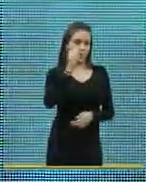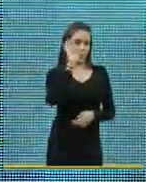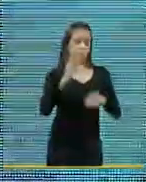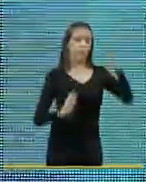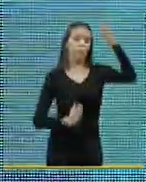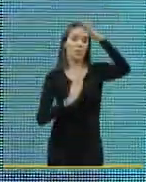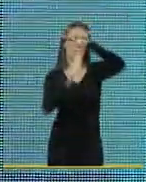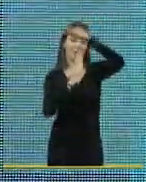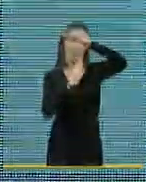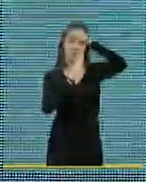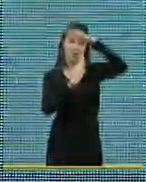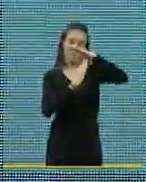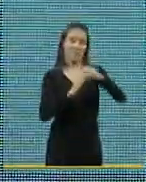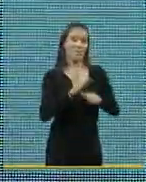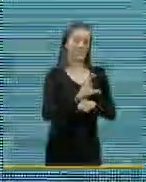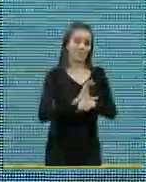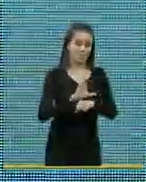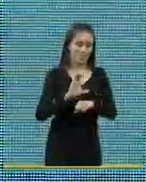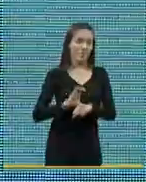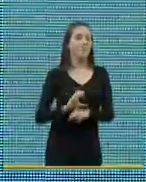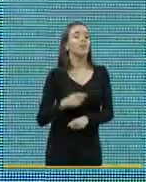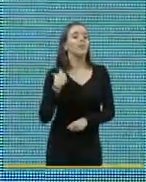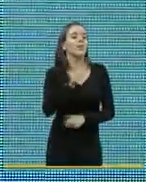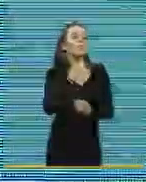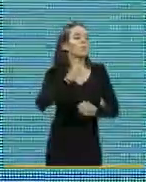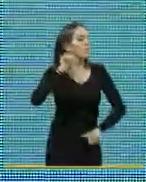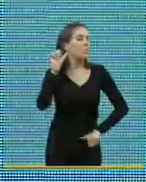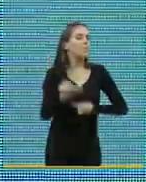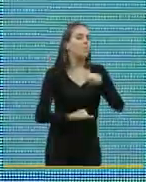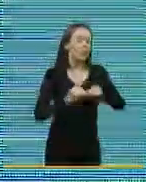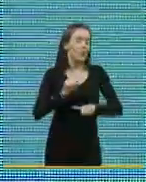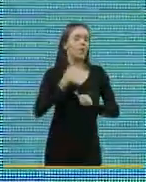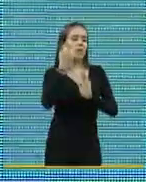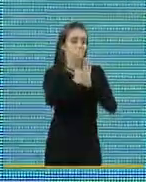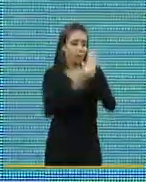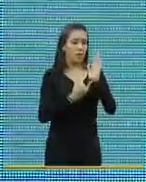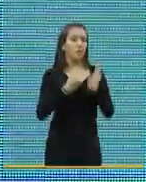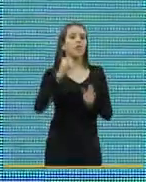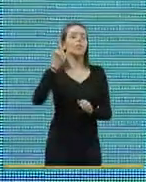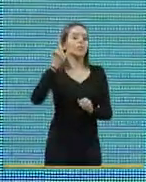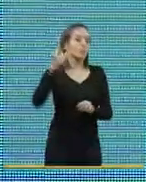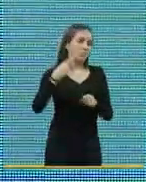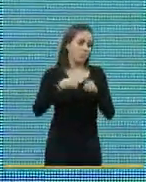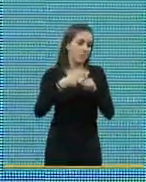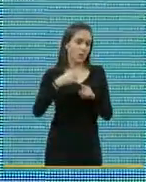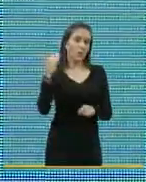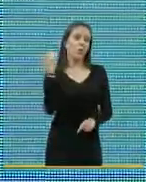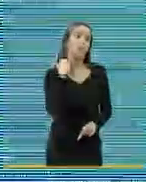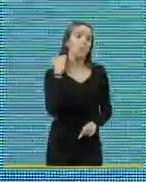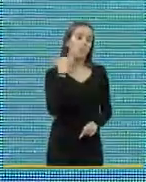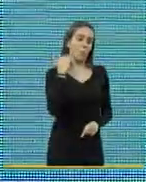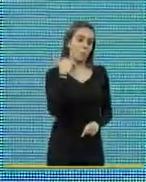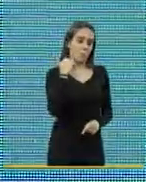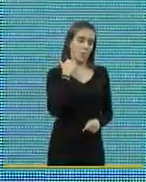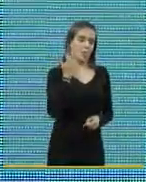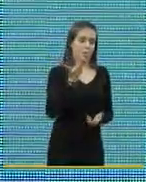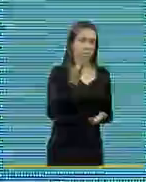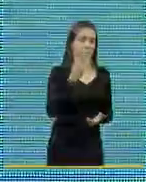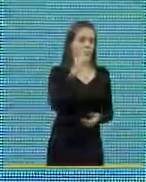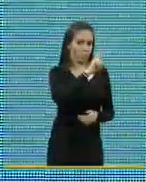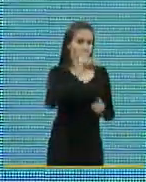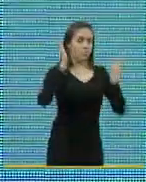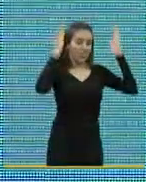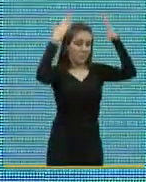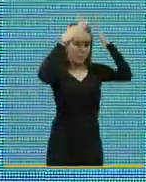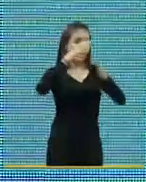constituição a grande questão não me leve a mal nós precisamos fazer um tributo sobre lucros e dividendos porque é um grande banco acabou distribuir senhores bispos